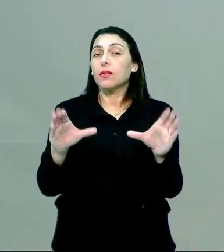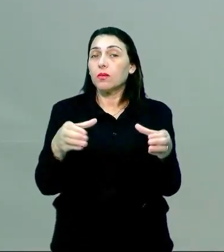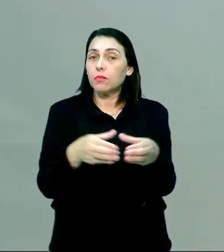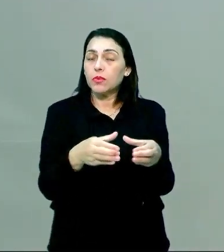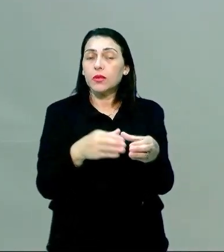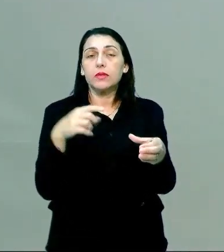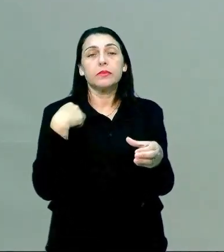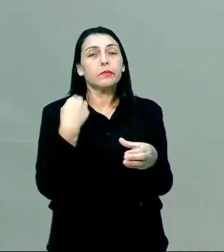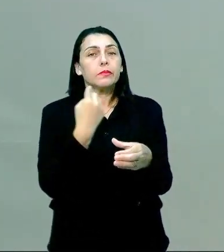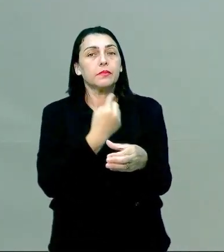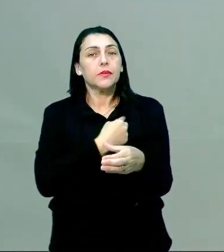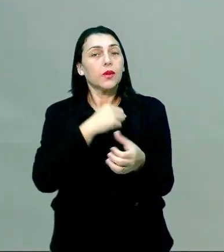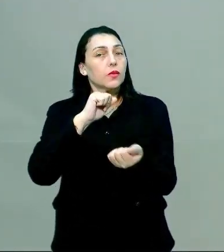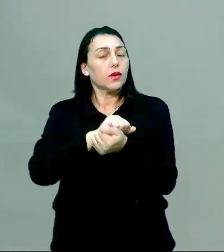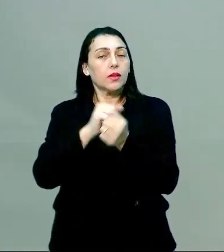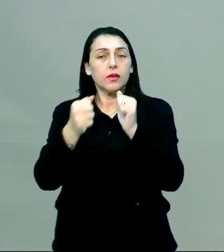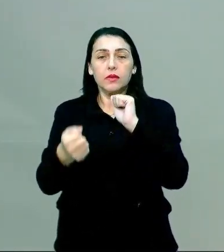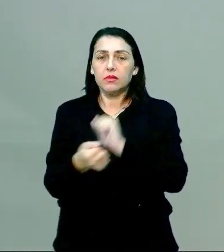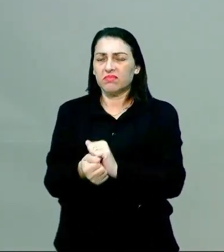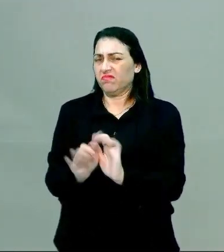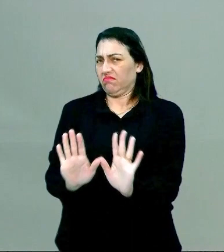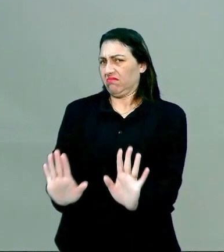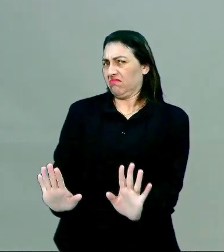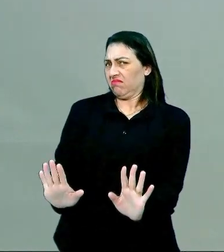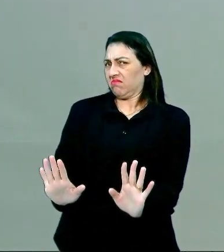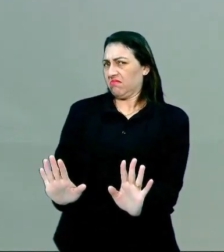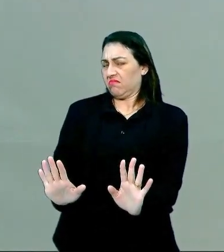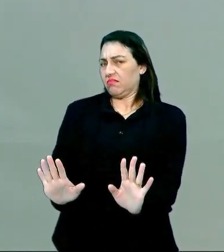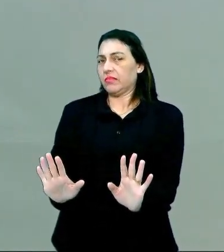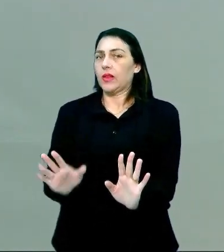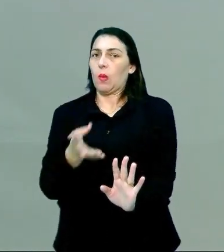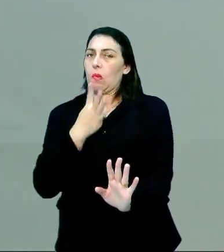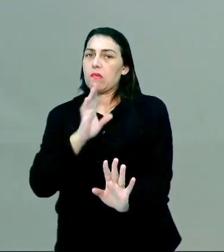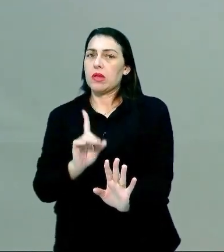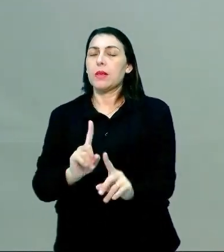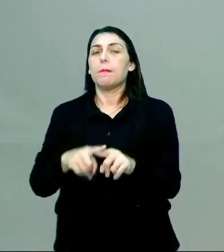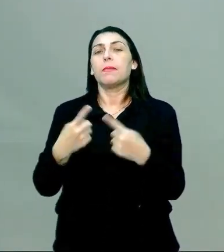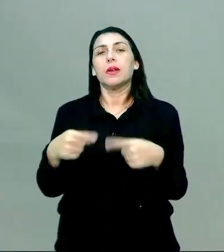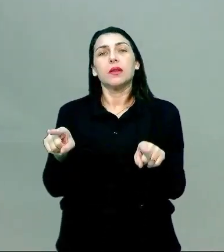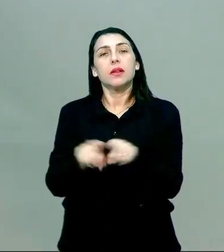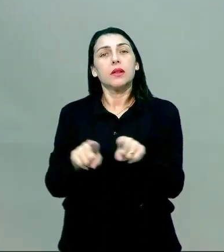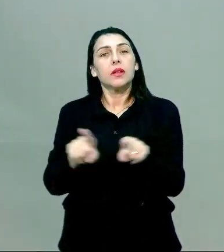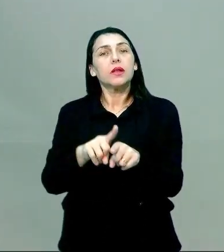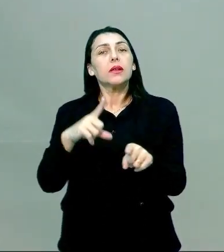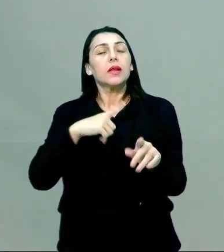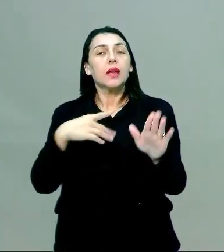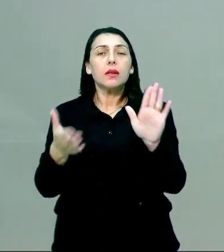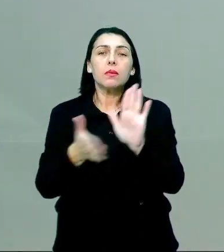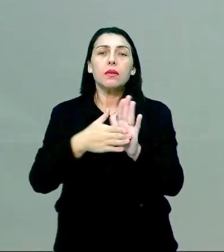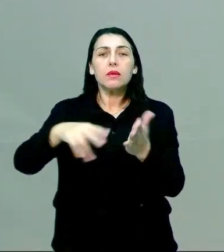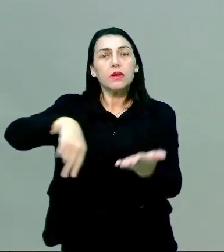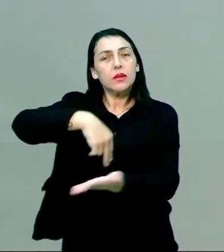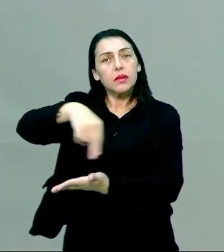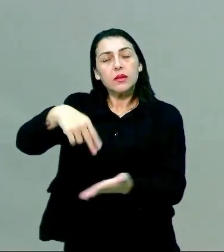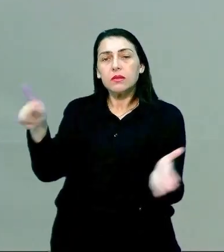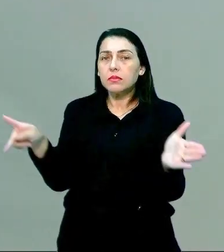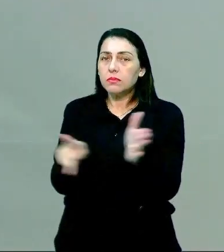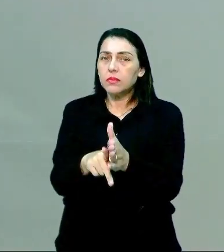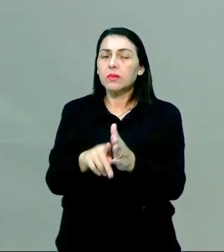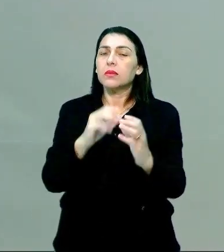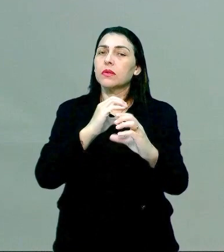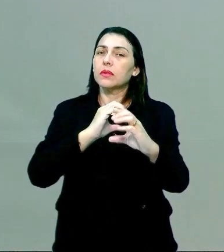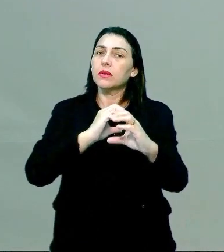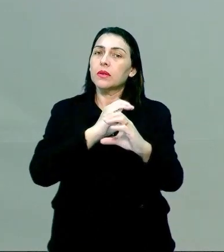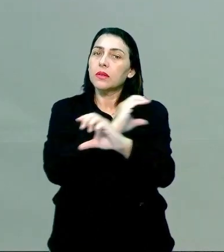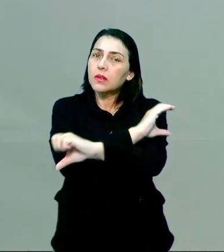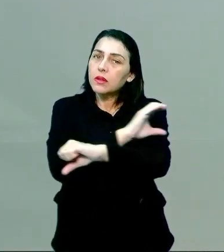E a gente que acaba não associando, ou tipo, não conheço isso. E além disso, a gente tem as próprias danças específicas dessa cultura.